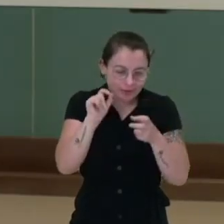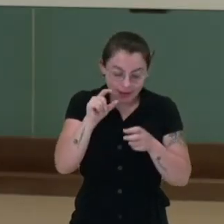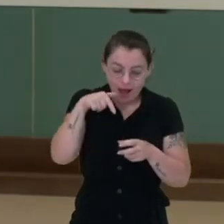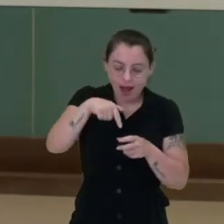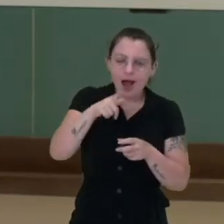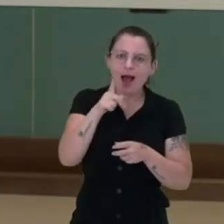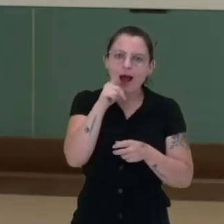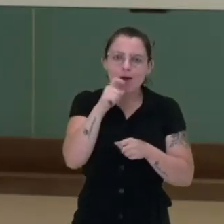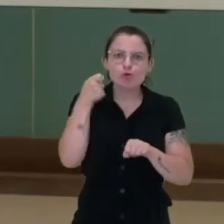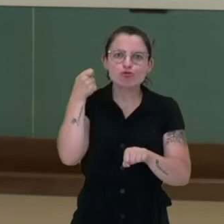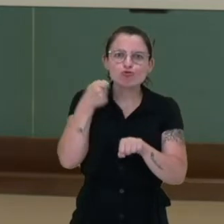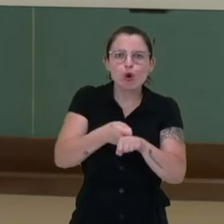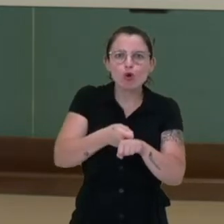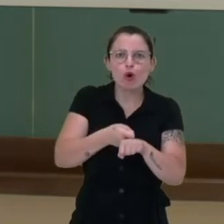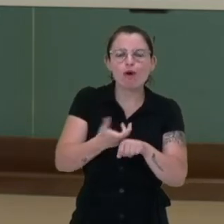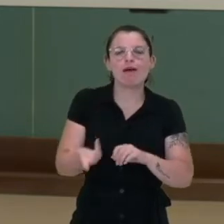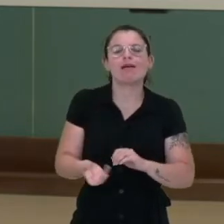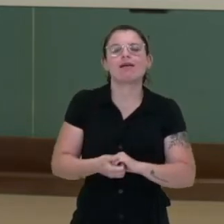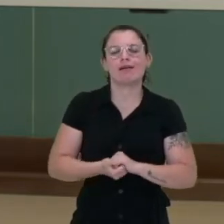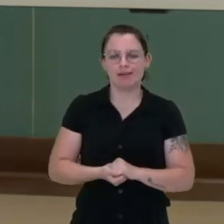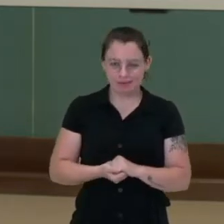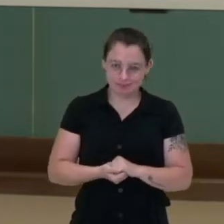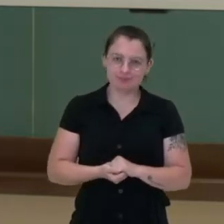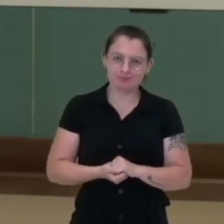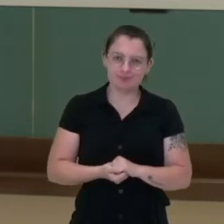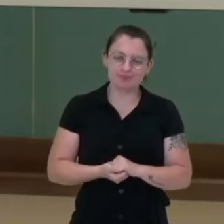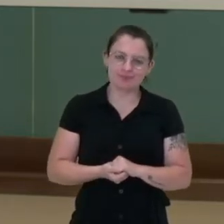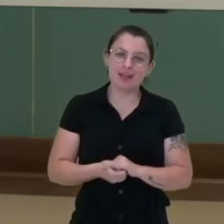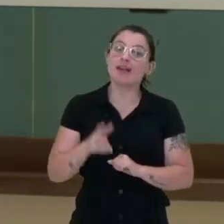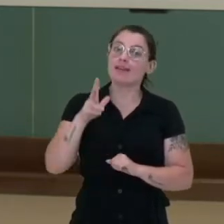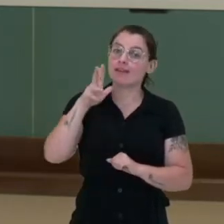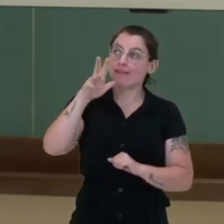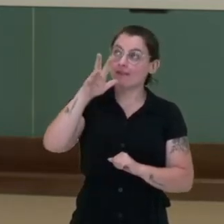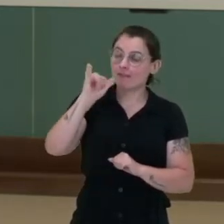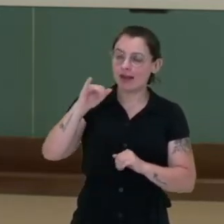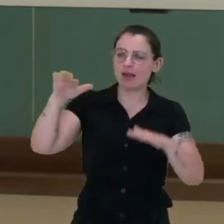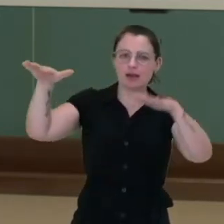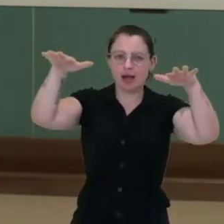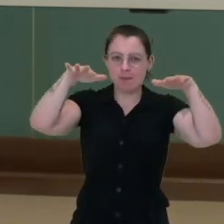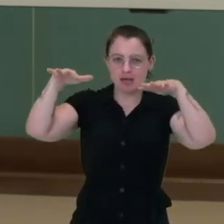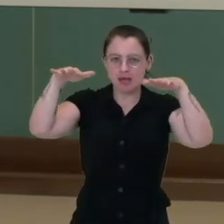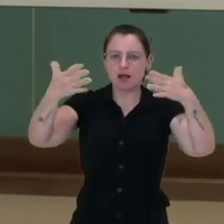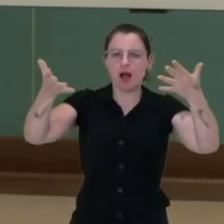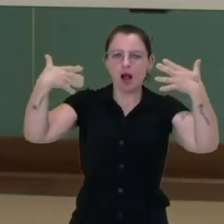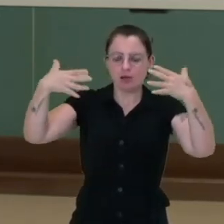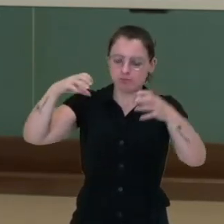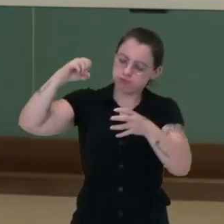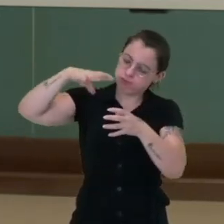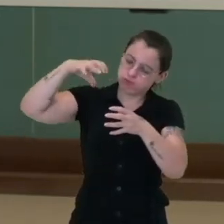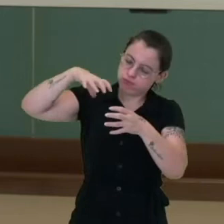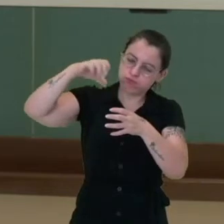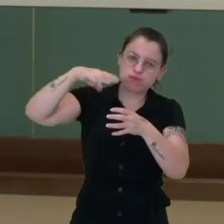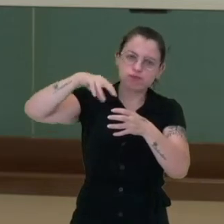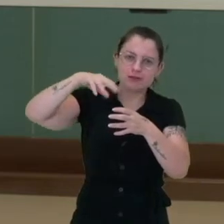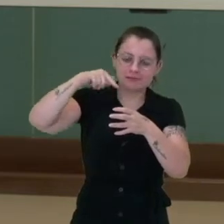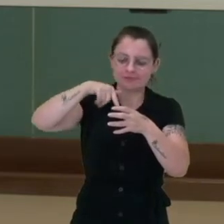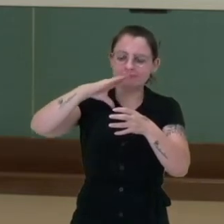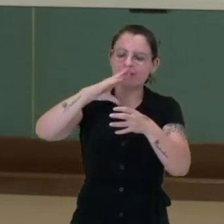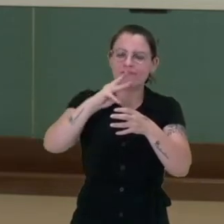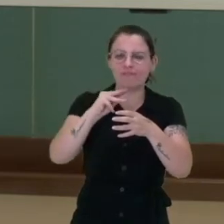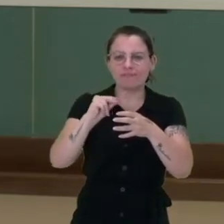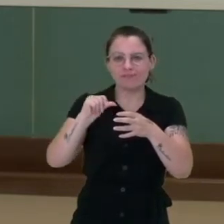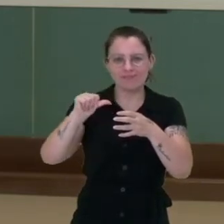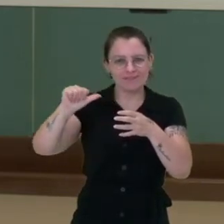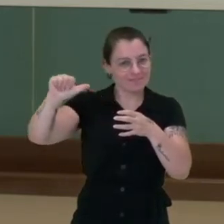estado sólido. Vai receber calor do ambiente. Está muito quente, é verão. Esse gelo